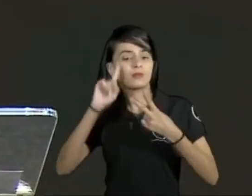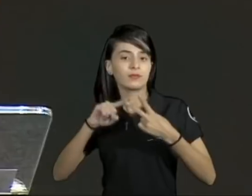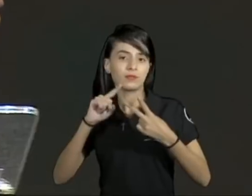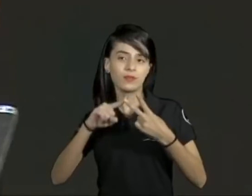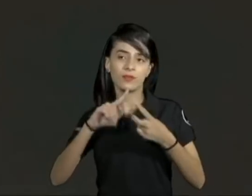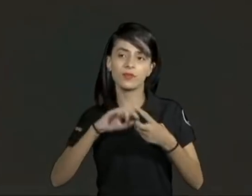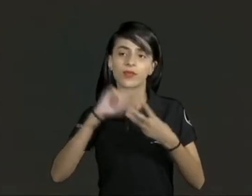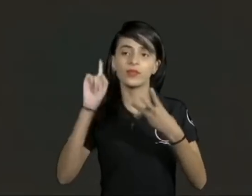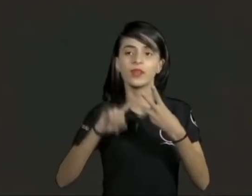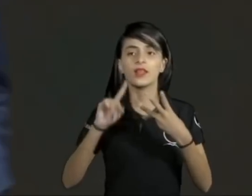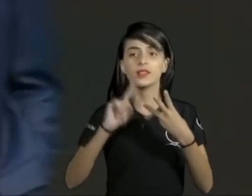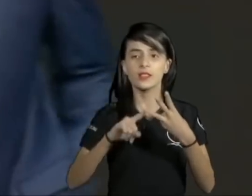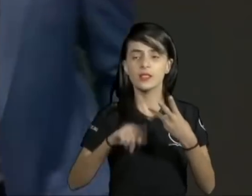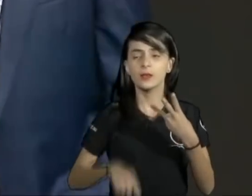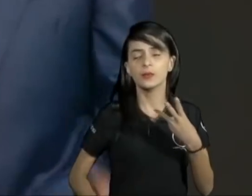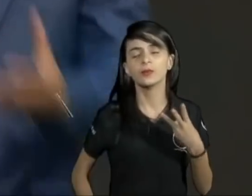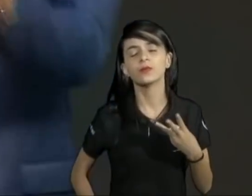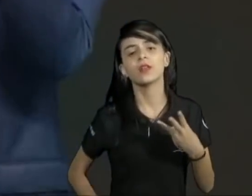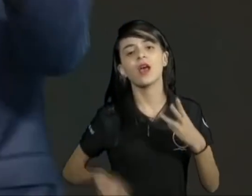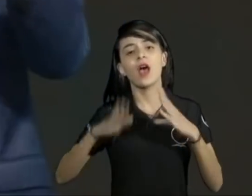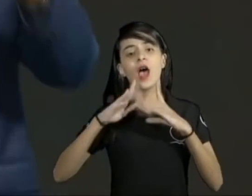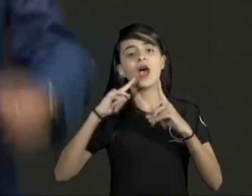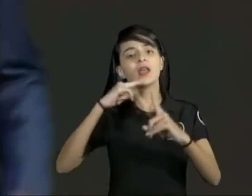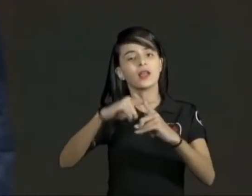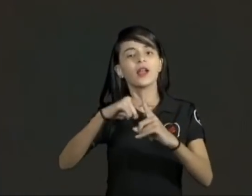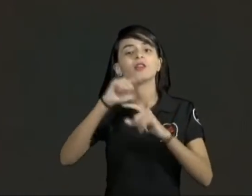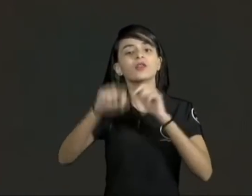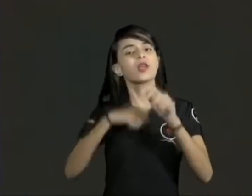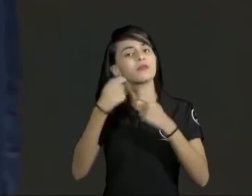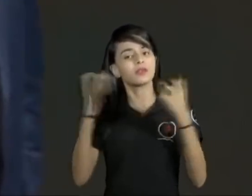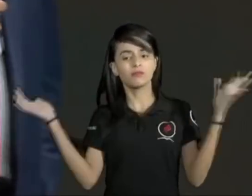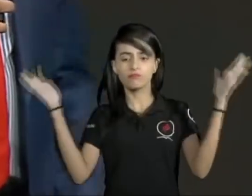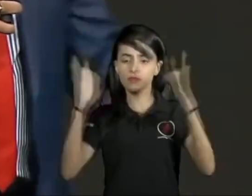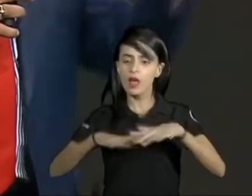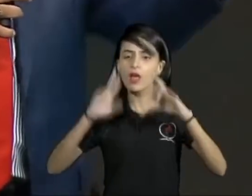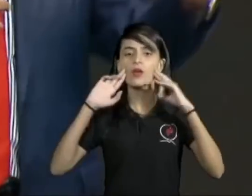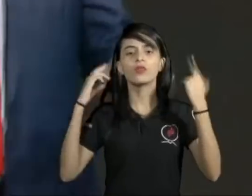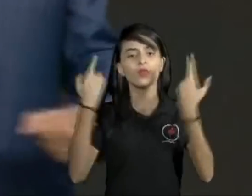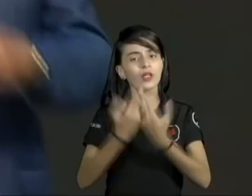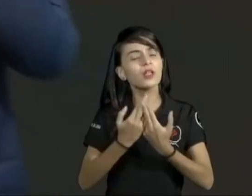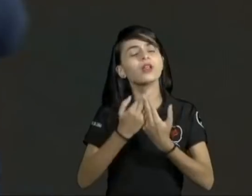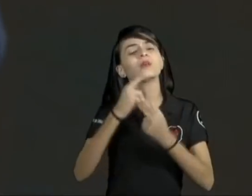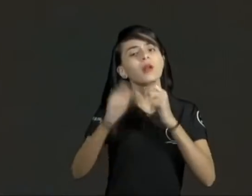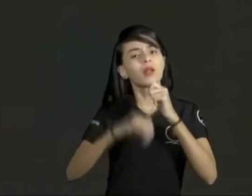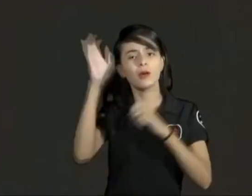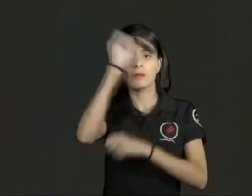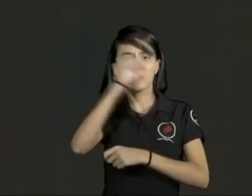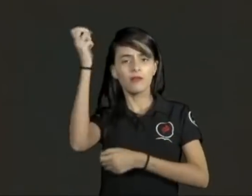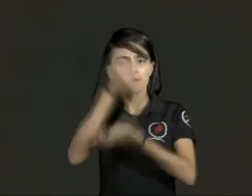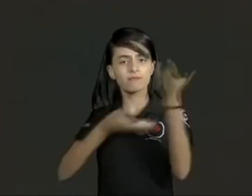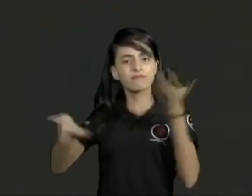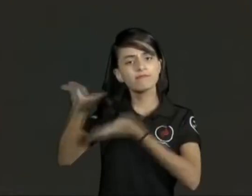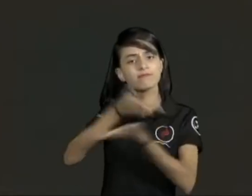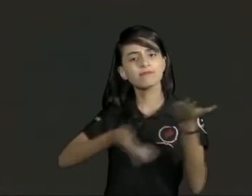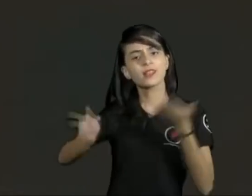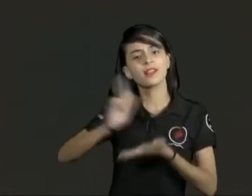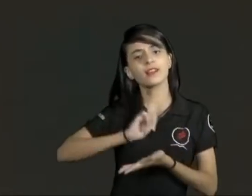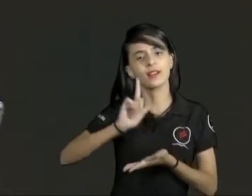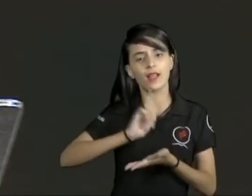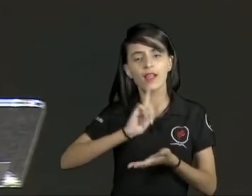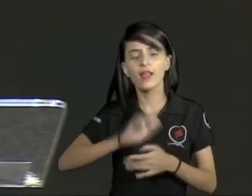terceiro a igreja ecclésia precisa se reunir para aprender para interagir